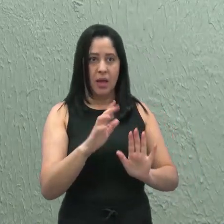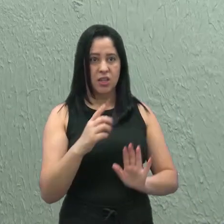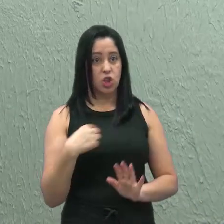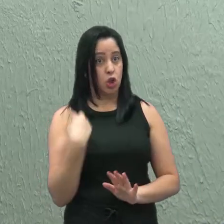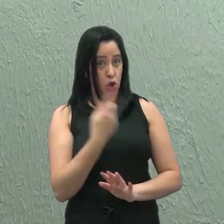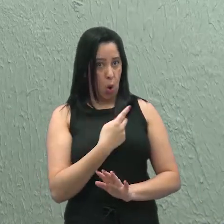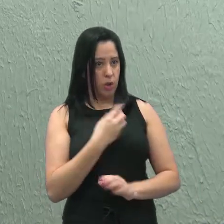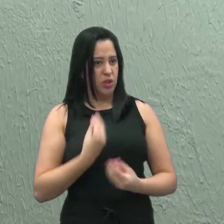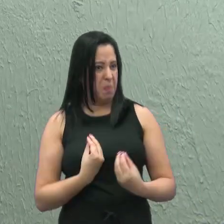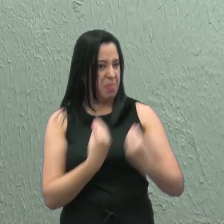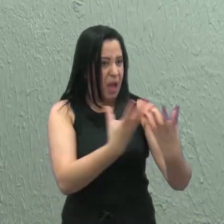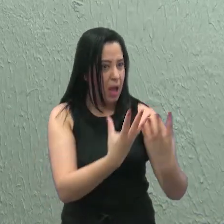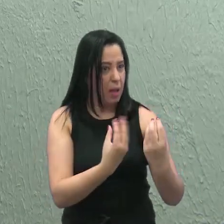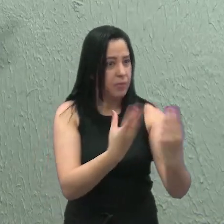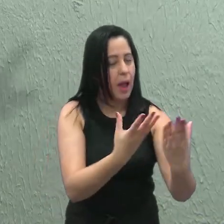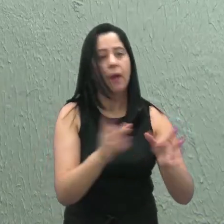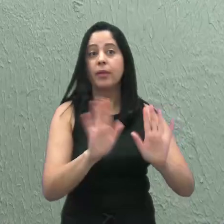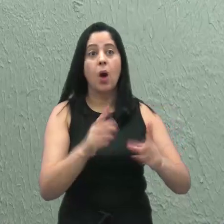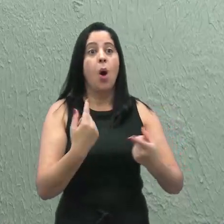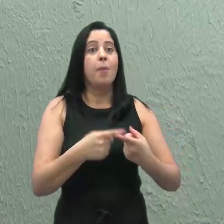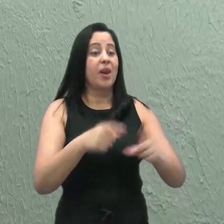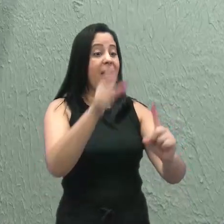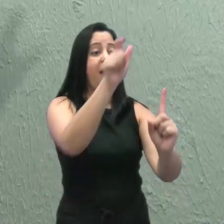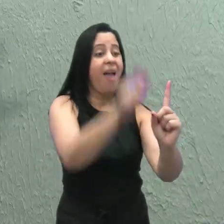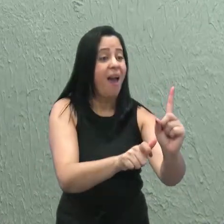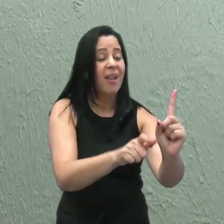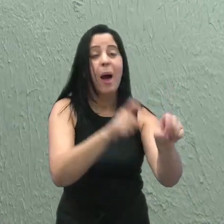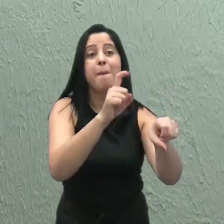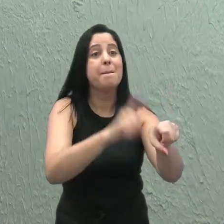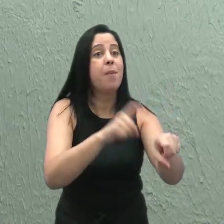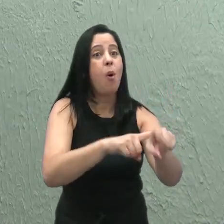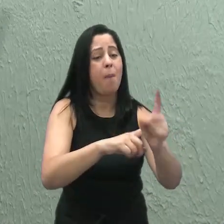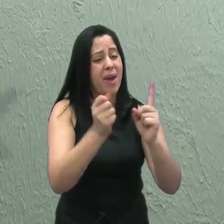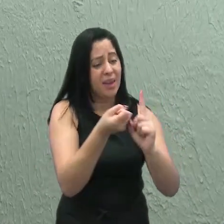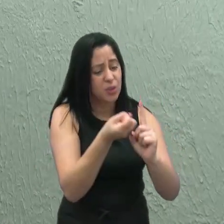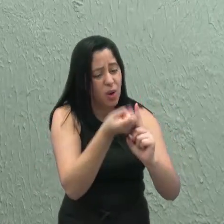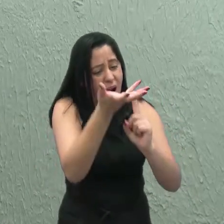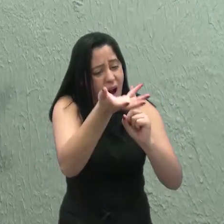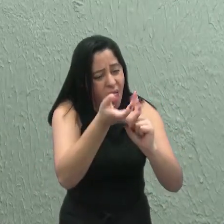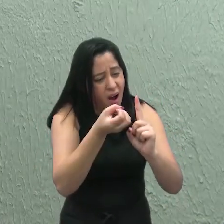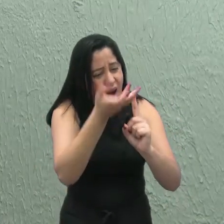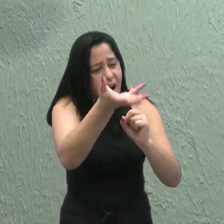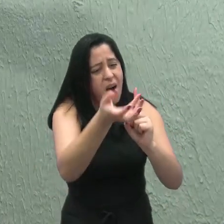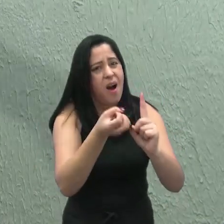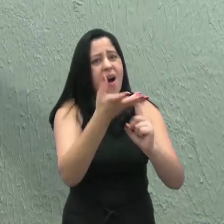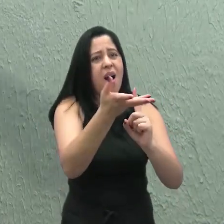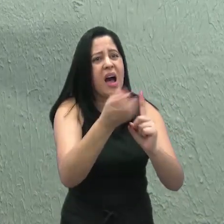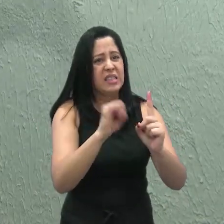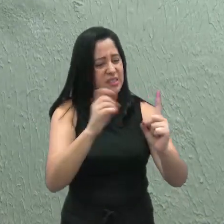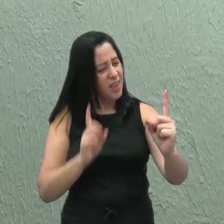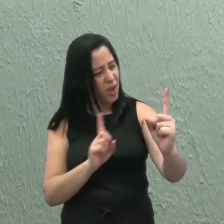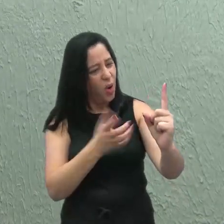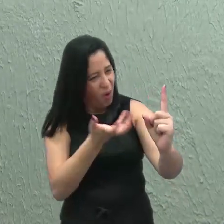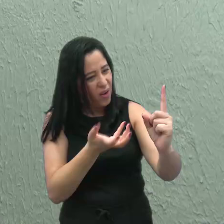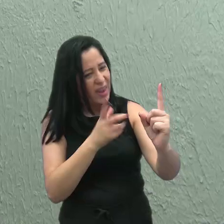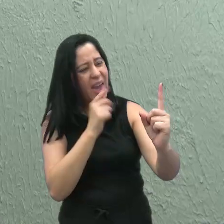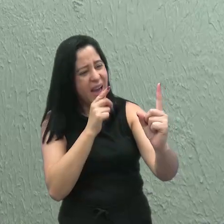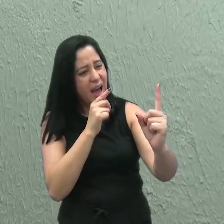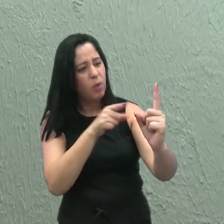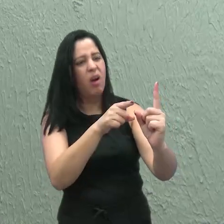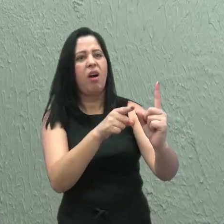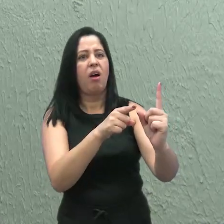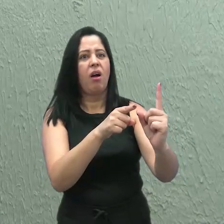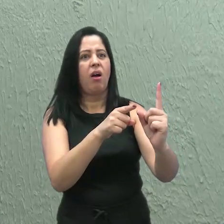nunca dá para ela, porque é o momento que ela está aqui chorando, contando a sua dor, seu sofrimento, eu vou lá, corto ela, enxuga